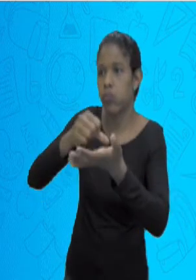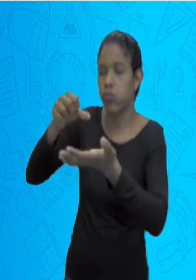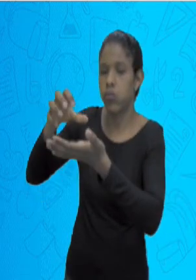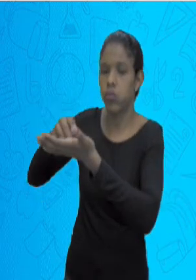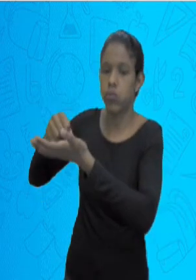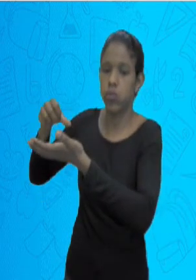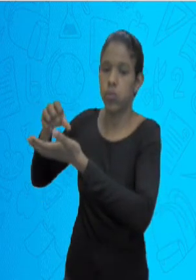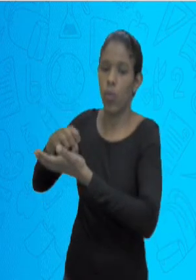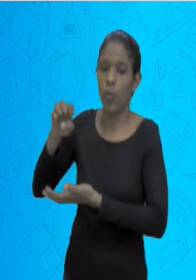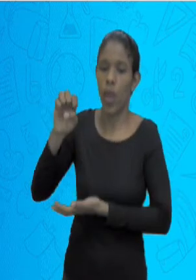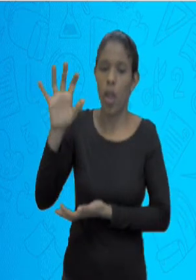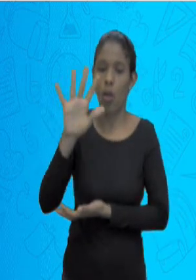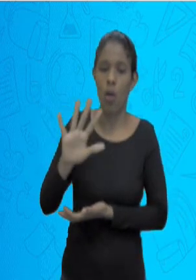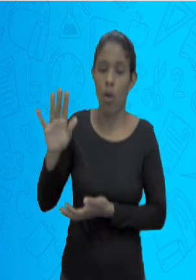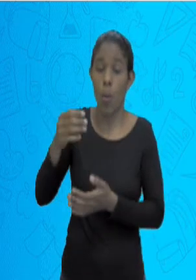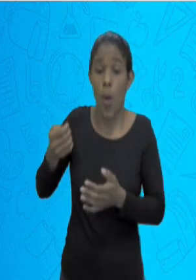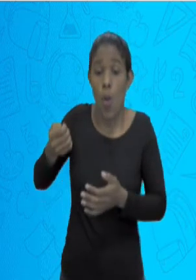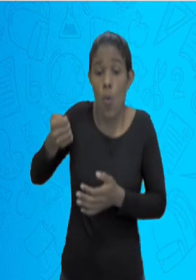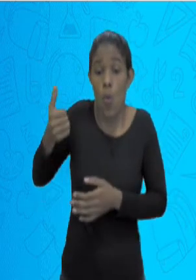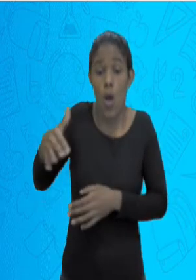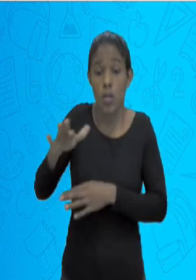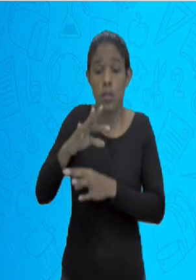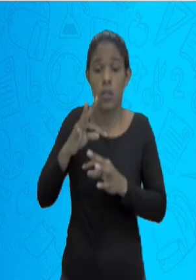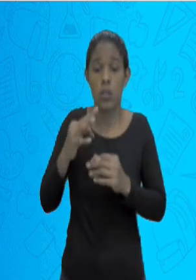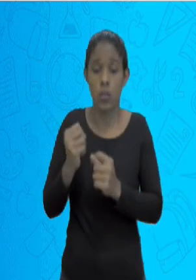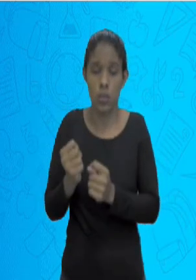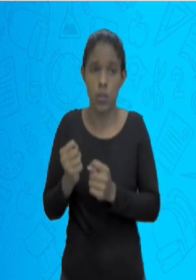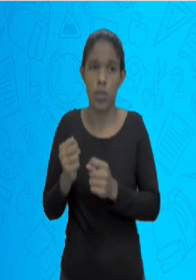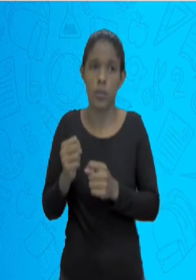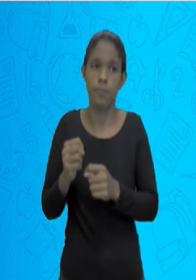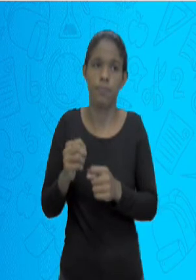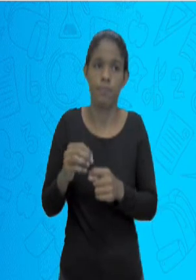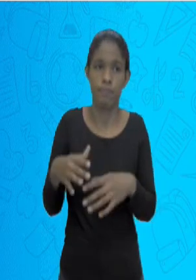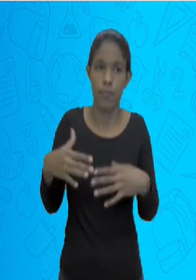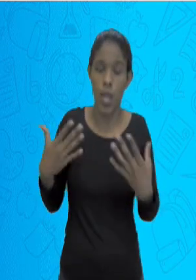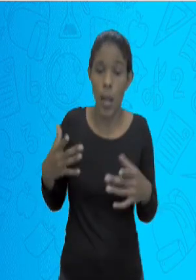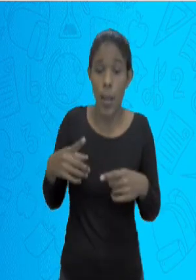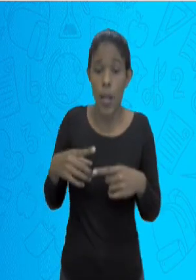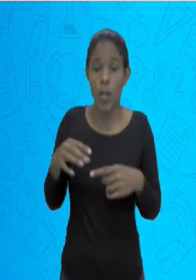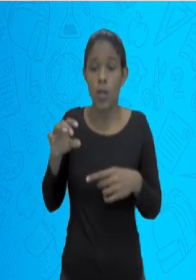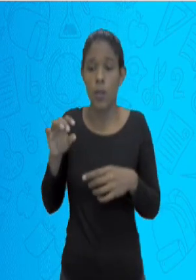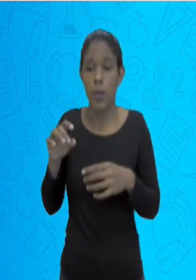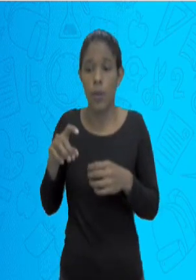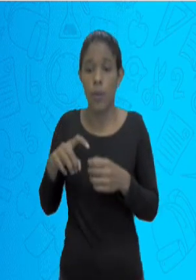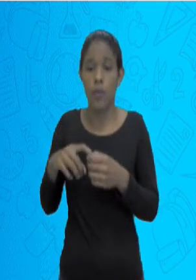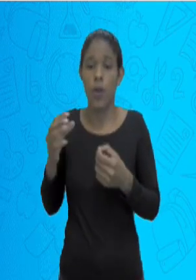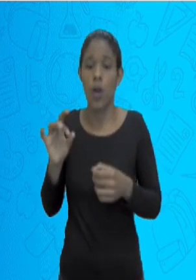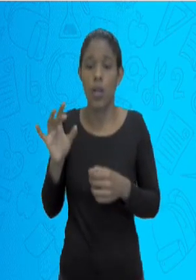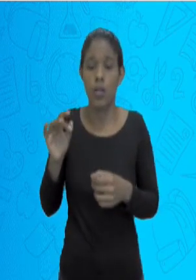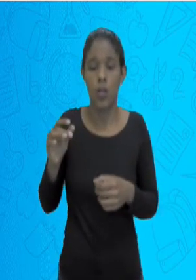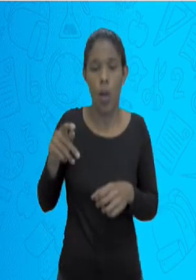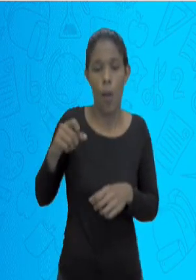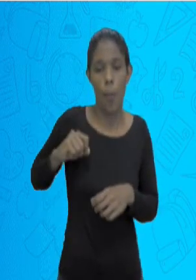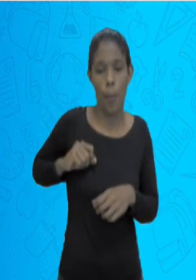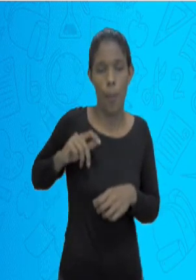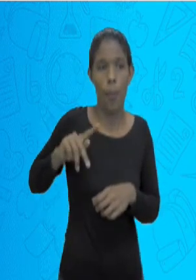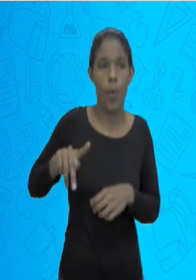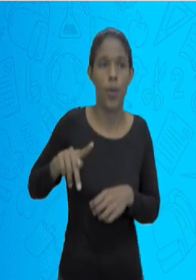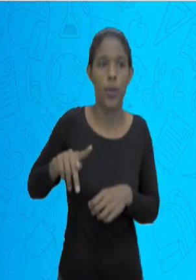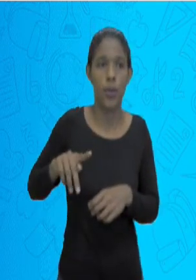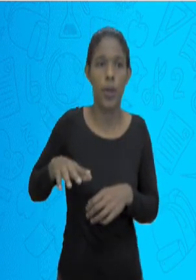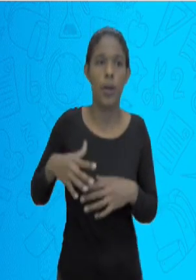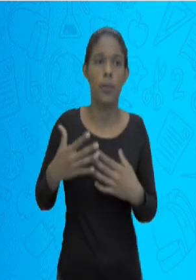exceto Grã-Bretanha, que é a Inglaterra, e Portugal. A corte portuguesa vem para